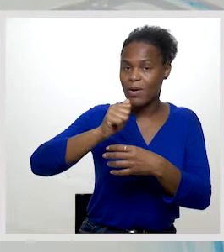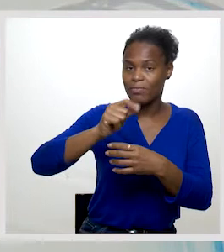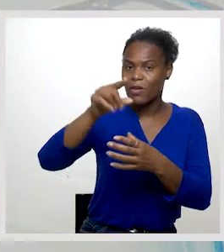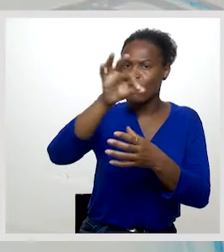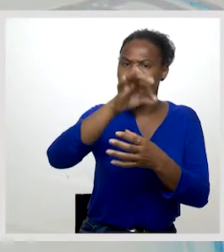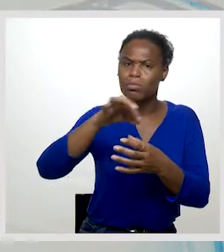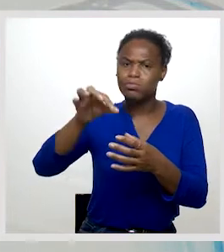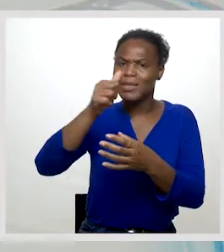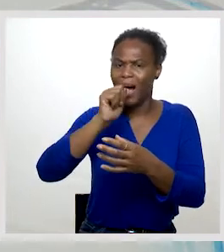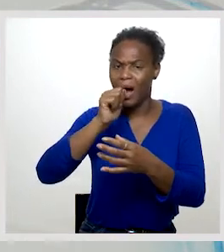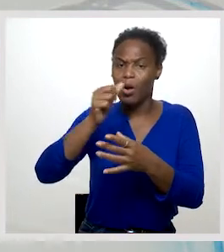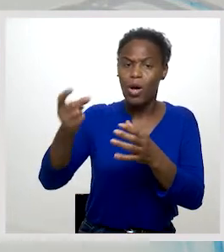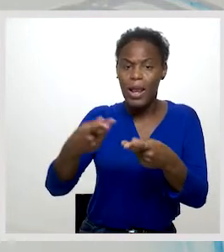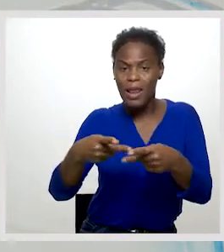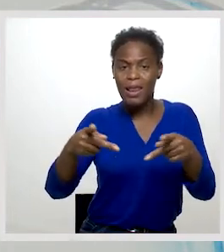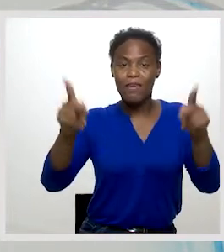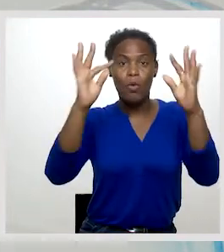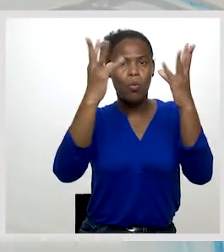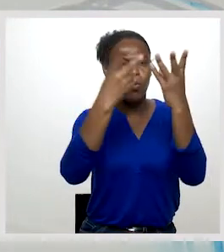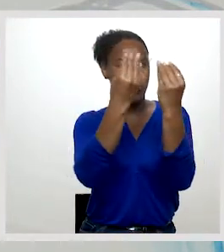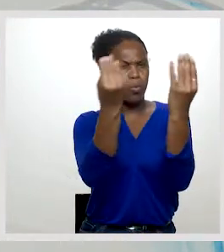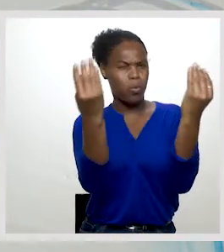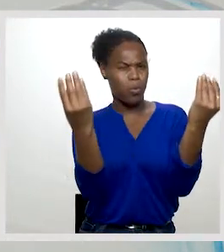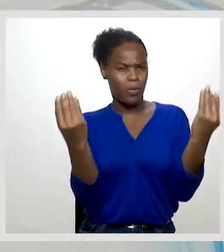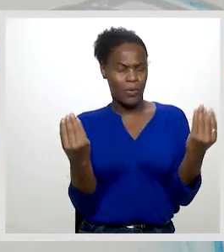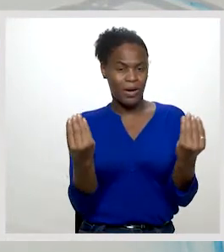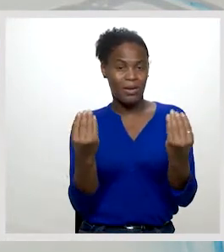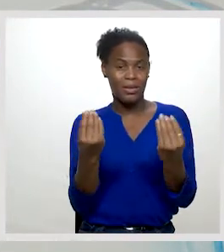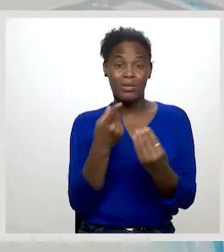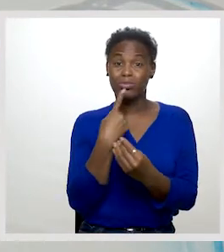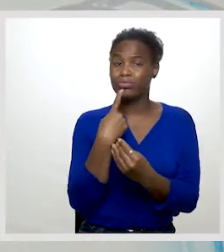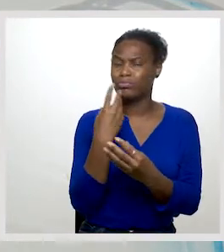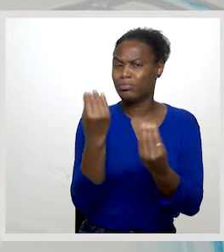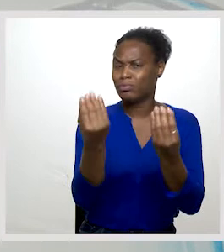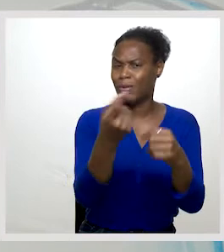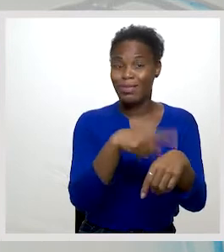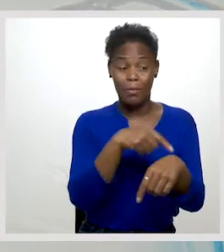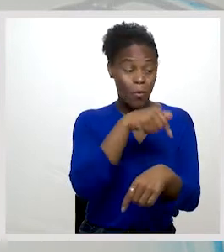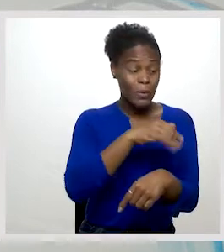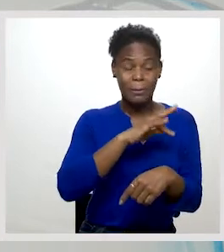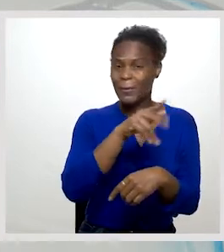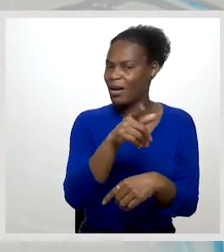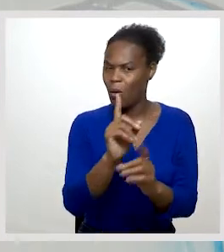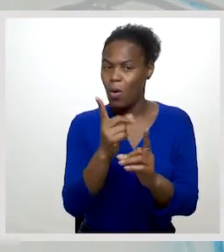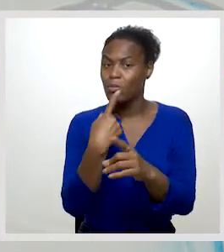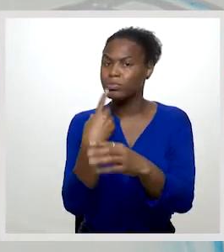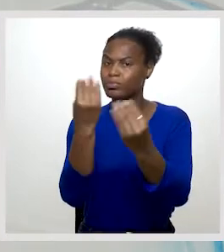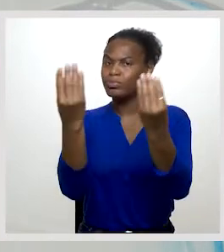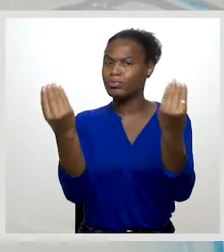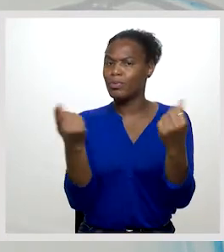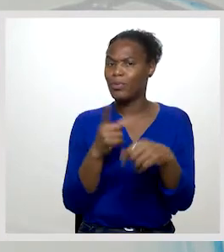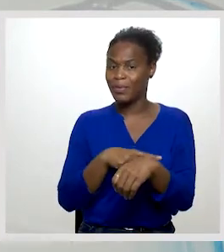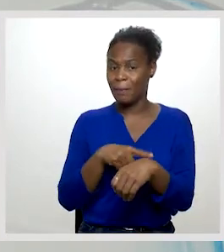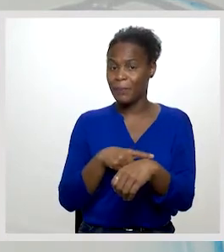água foram libertados em quantidade. Por muito tempo, né? De um dia para o outro, por muito